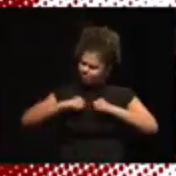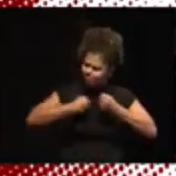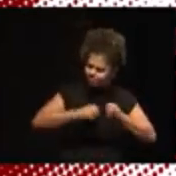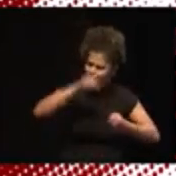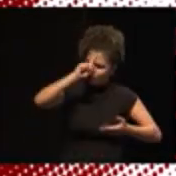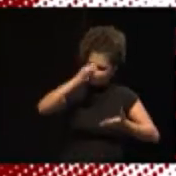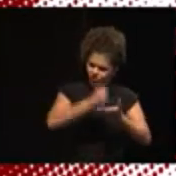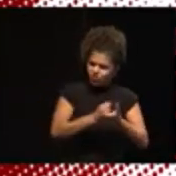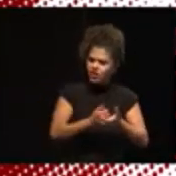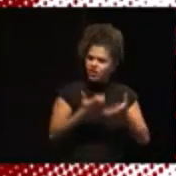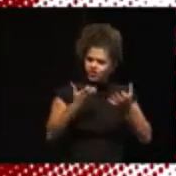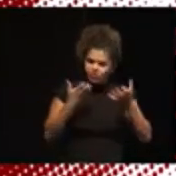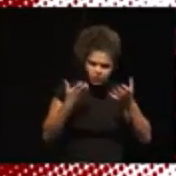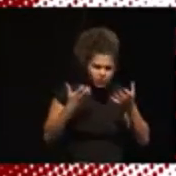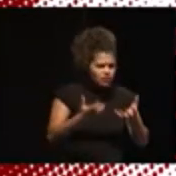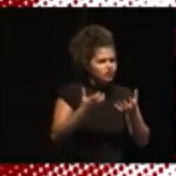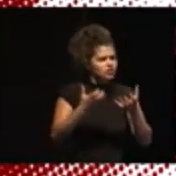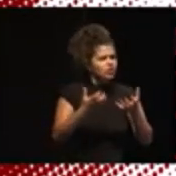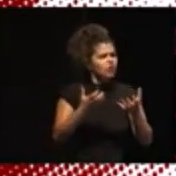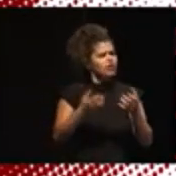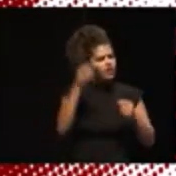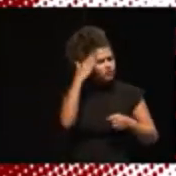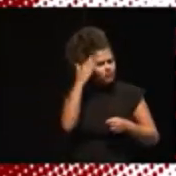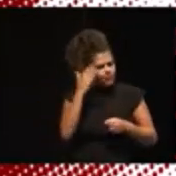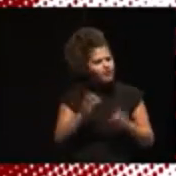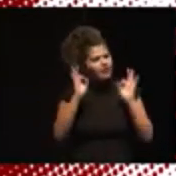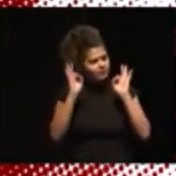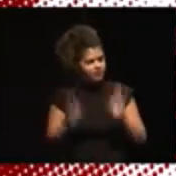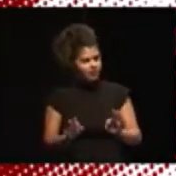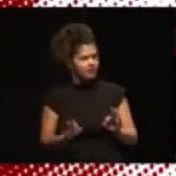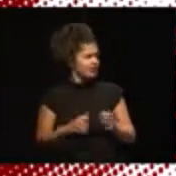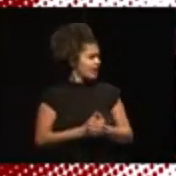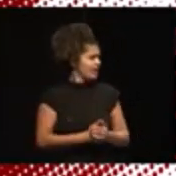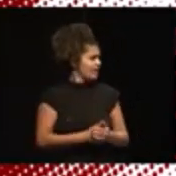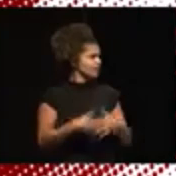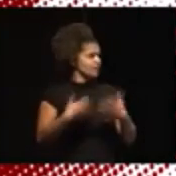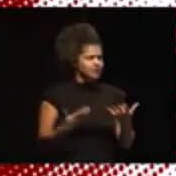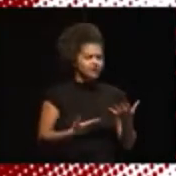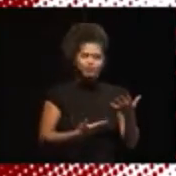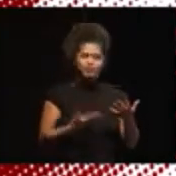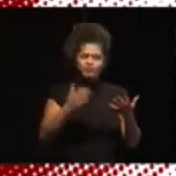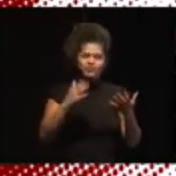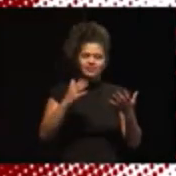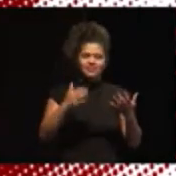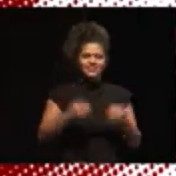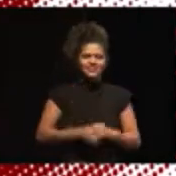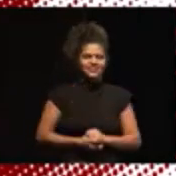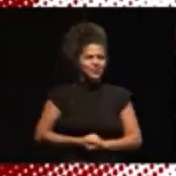a todos vocês. Esse prêmio é de todos vocês, não é meu. É de todos, de norte a sul do Brasil.